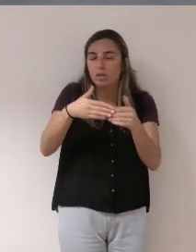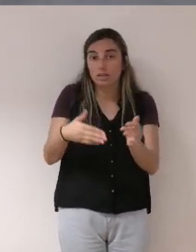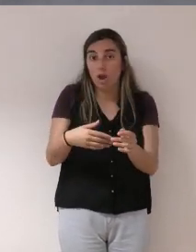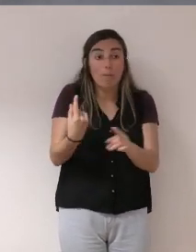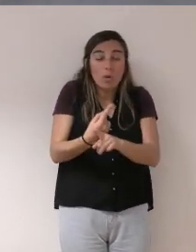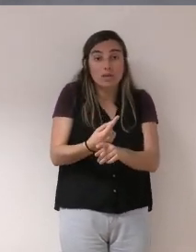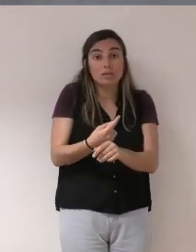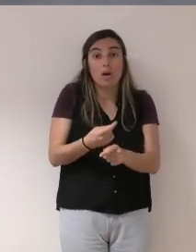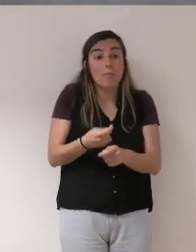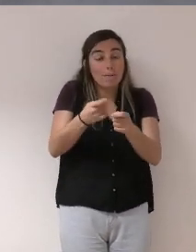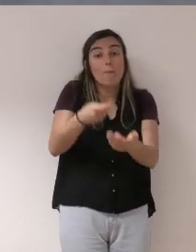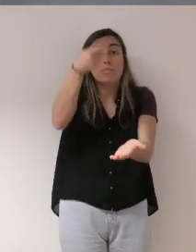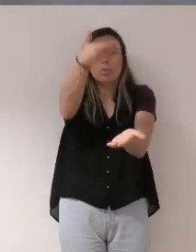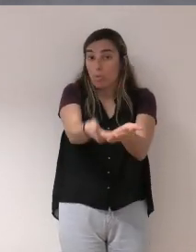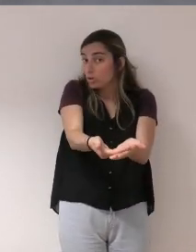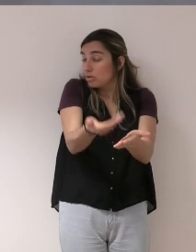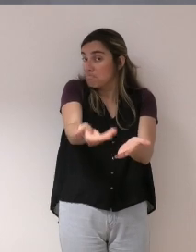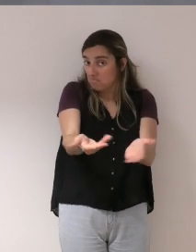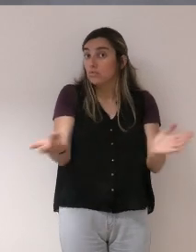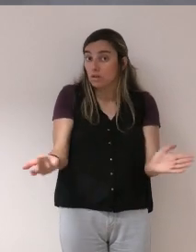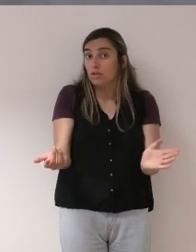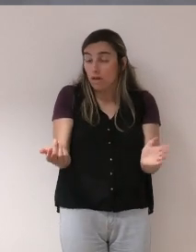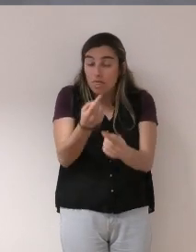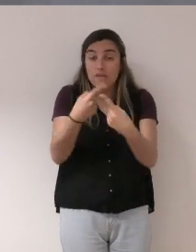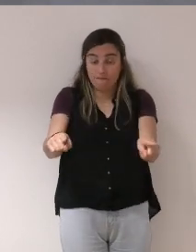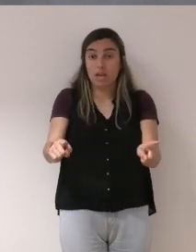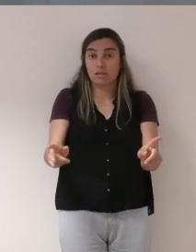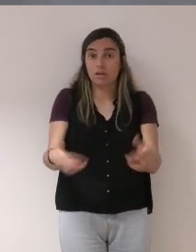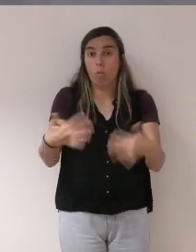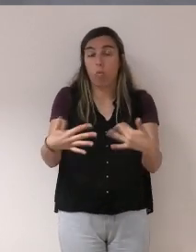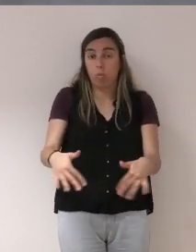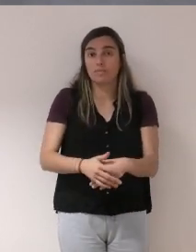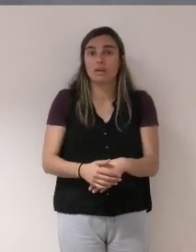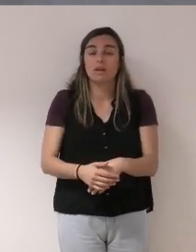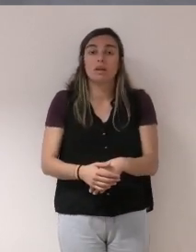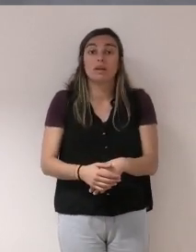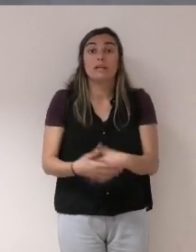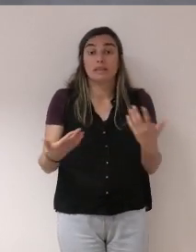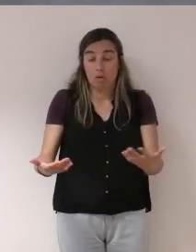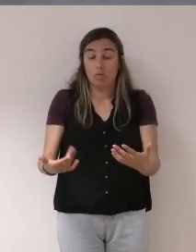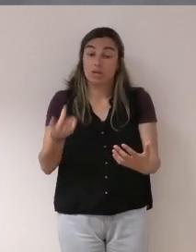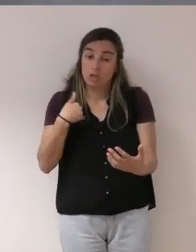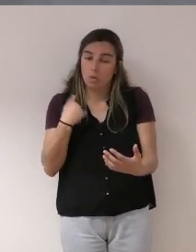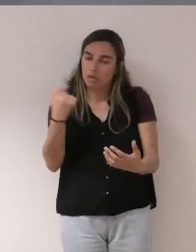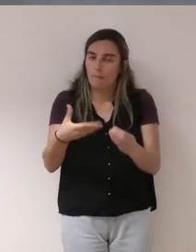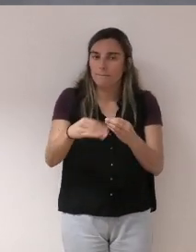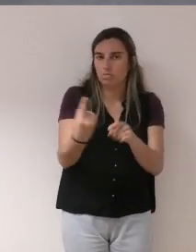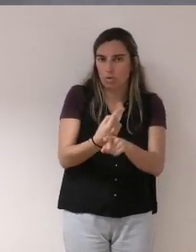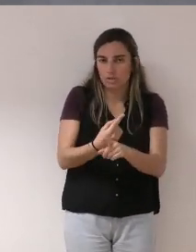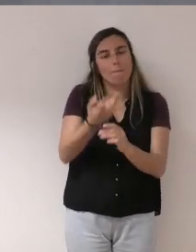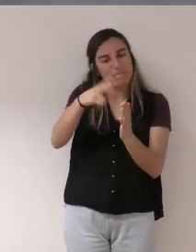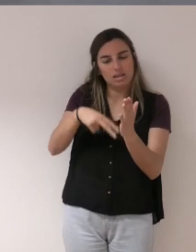uma proposta bastante radical, eu acho. E nesse sentido, e para terminar a minha parte, eu tinha só aqui uma coisa para